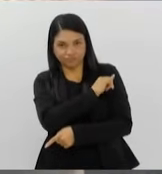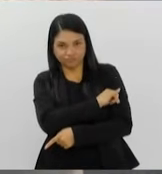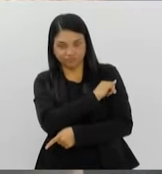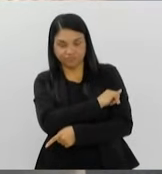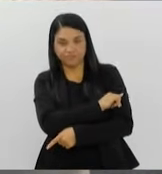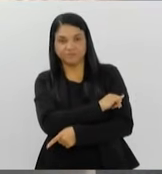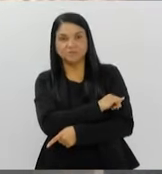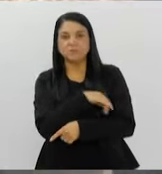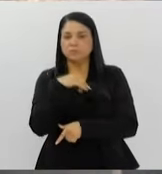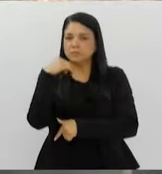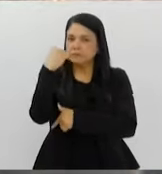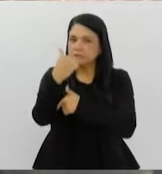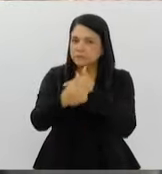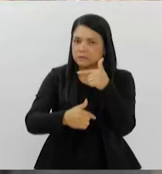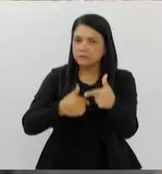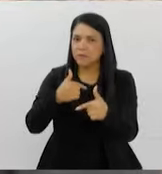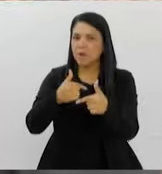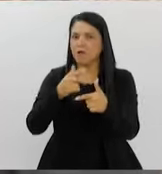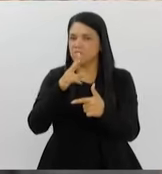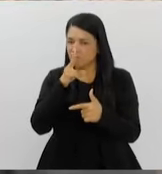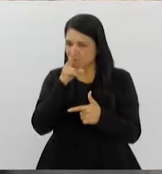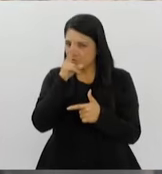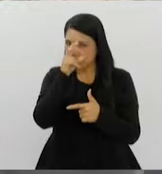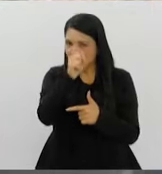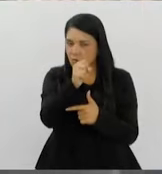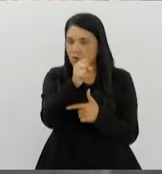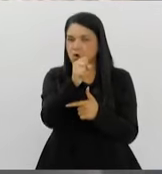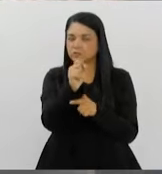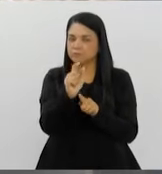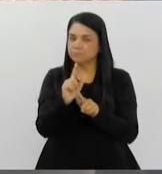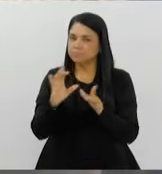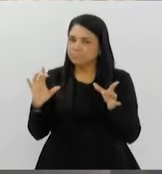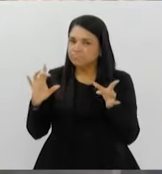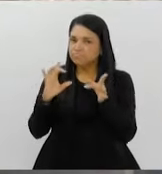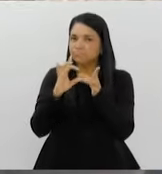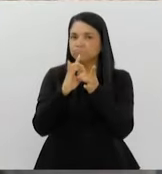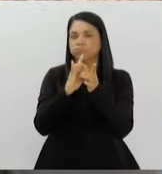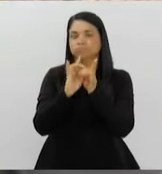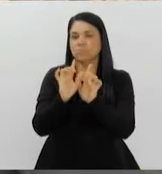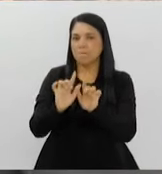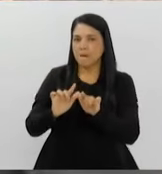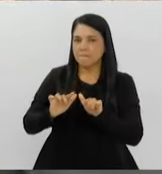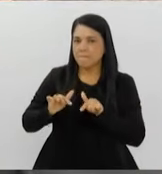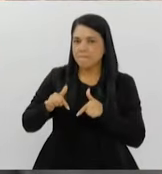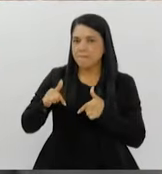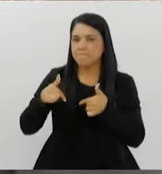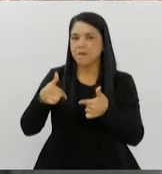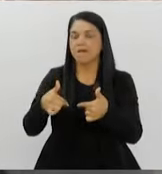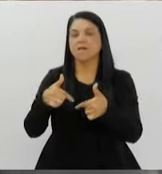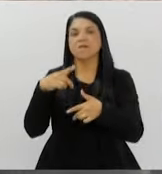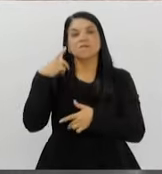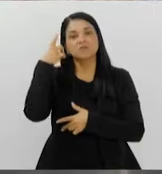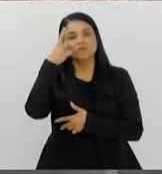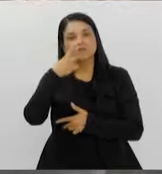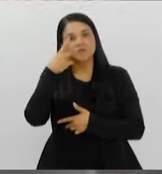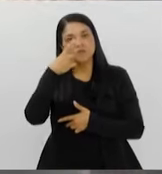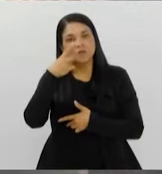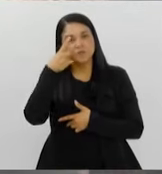um trabalho forte, empenhada, né, e os deputados